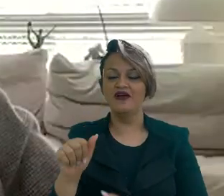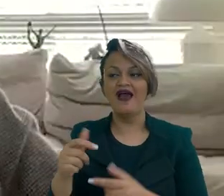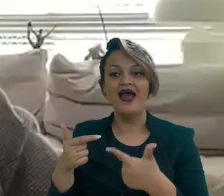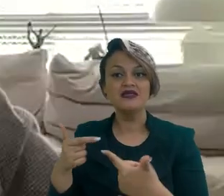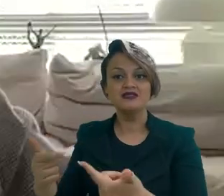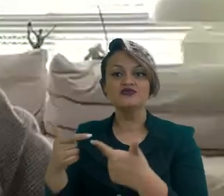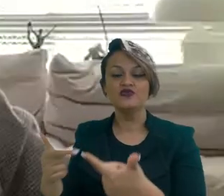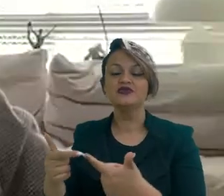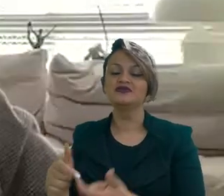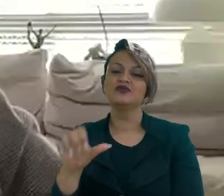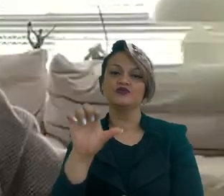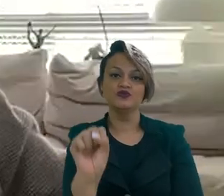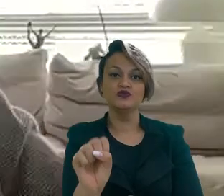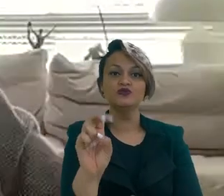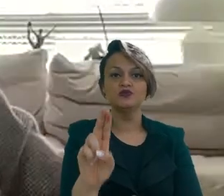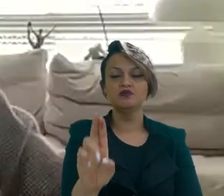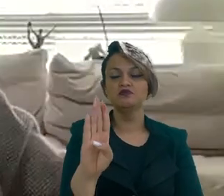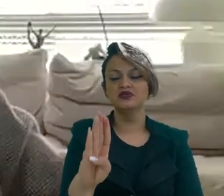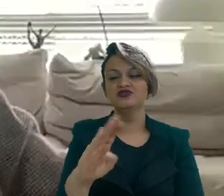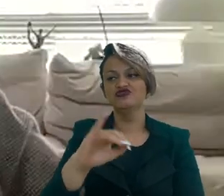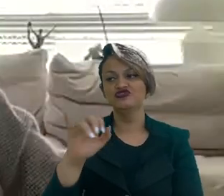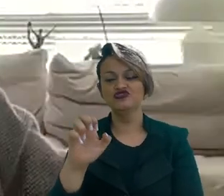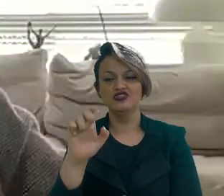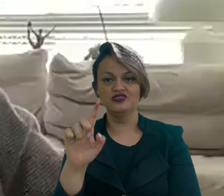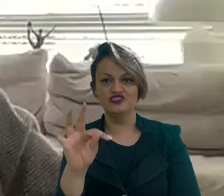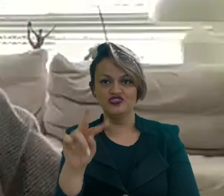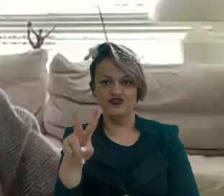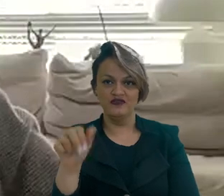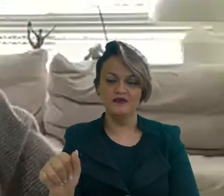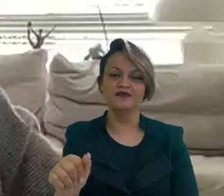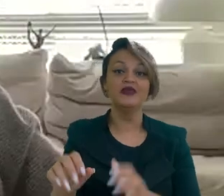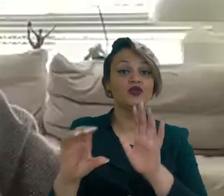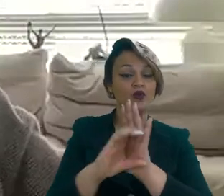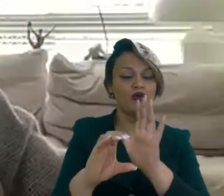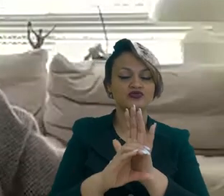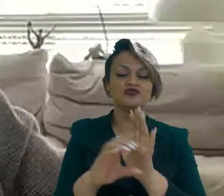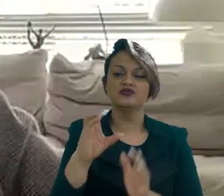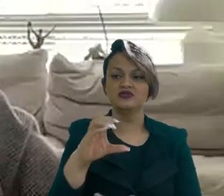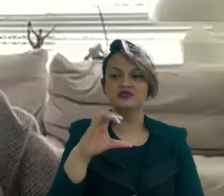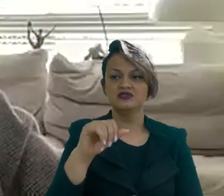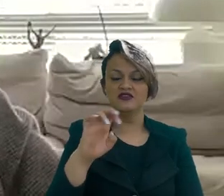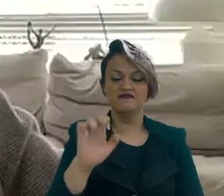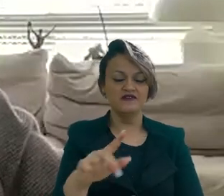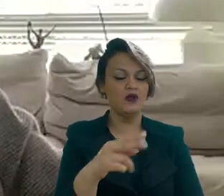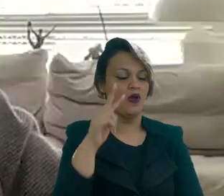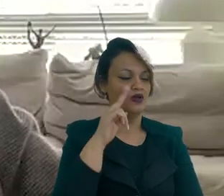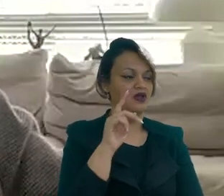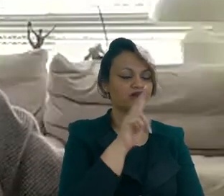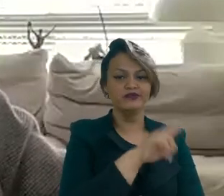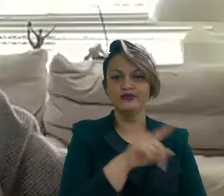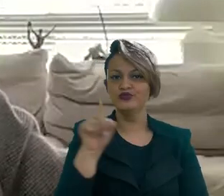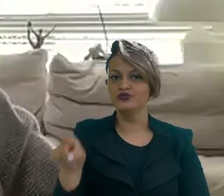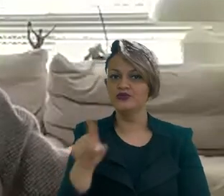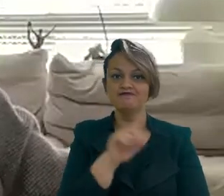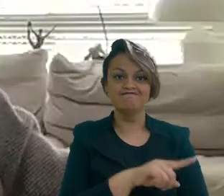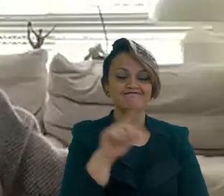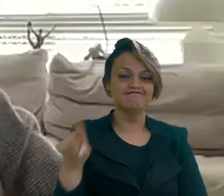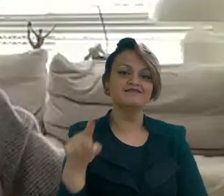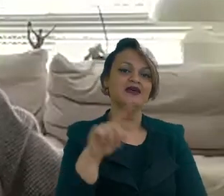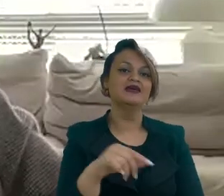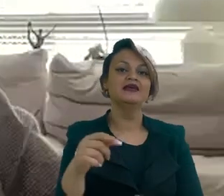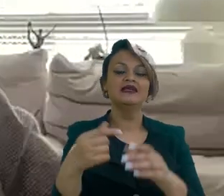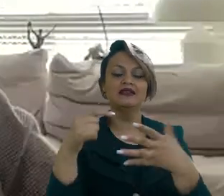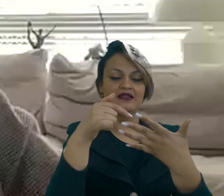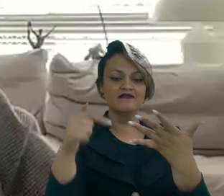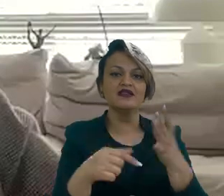atos e negócios responsabilidades subjetivas O Código Civil também cuida de fatos e cuida de fatos pela